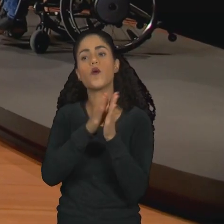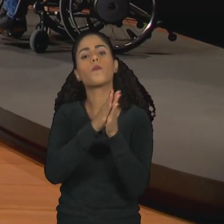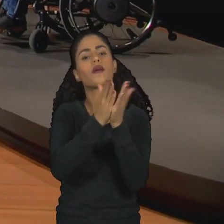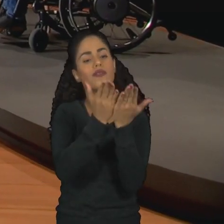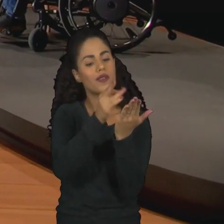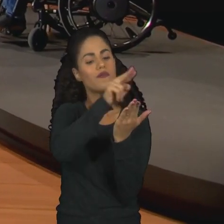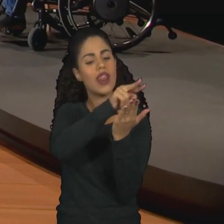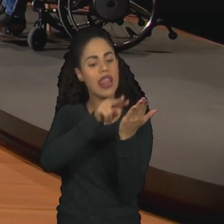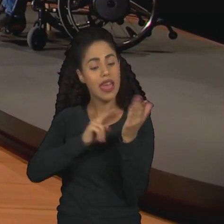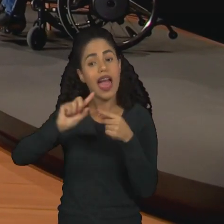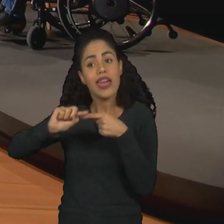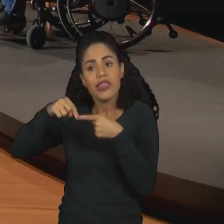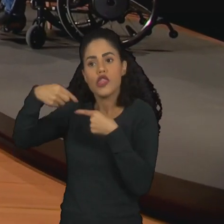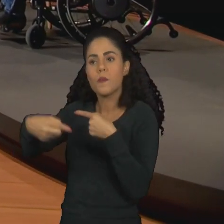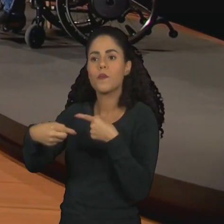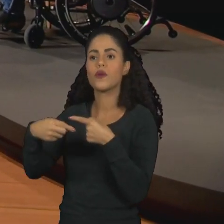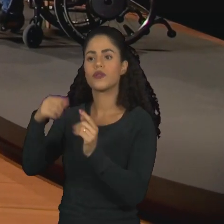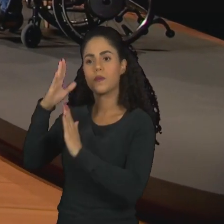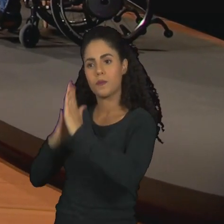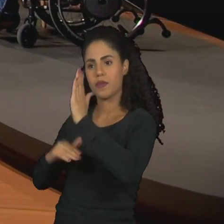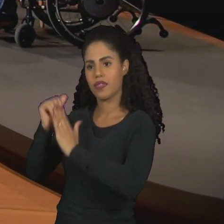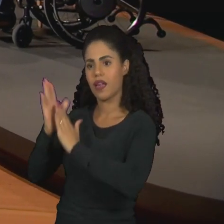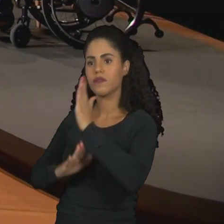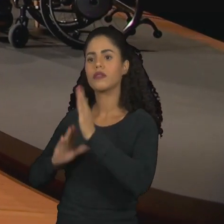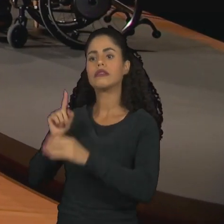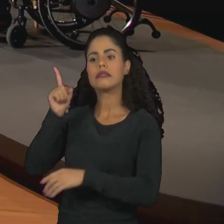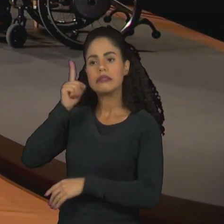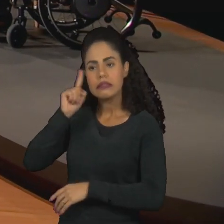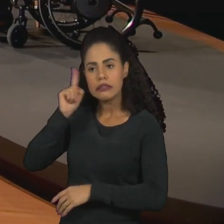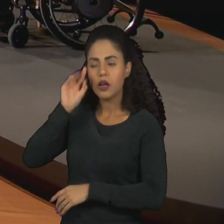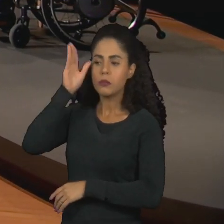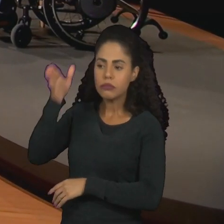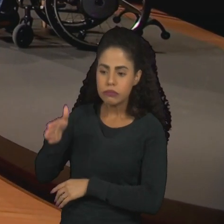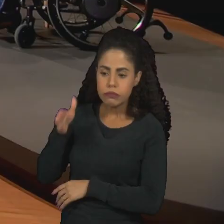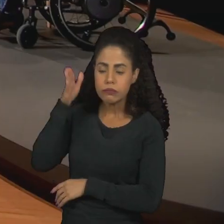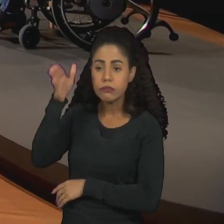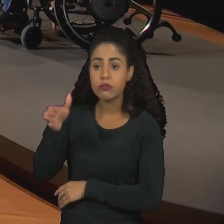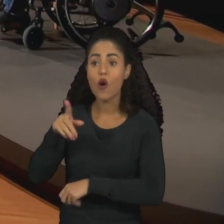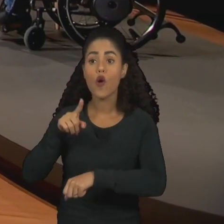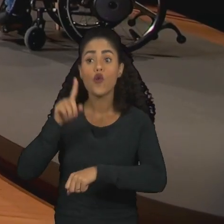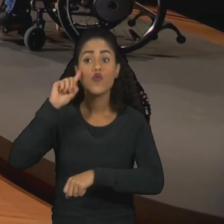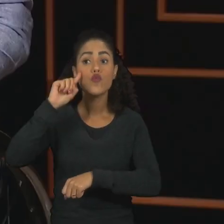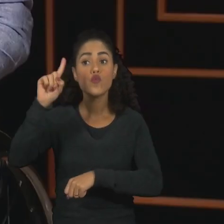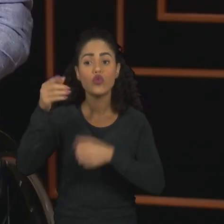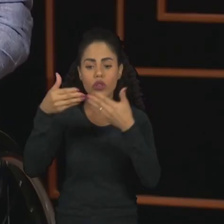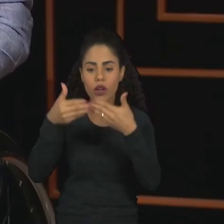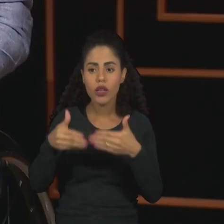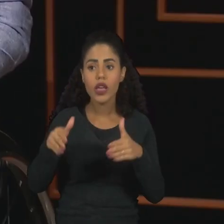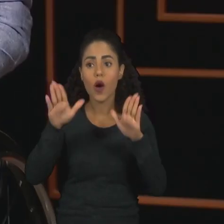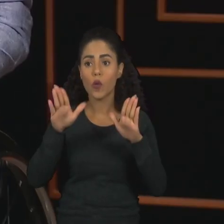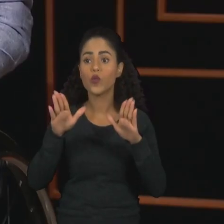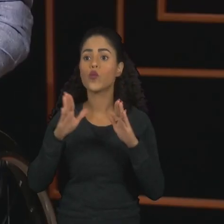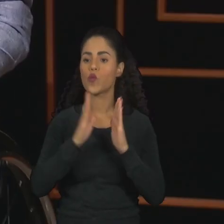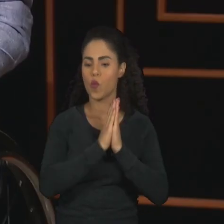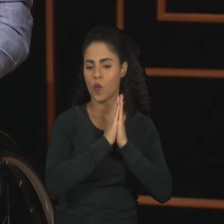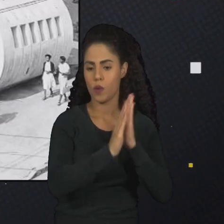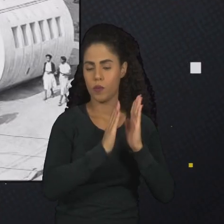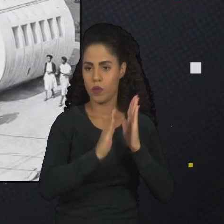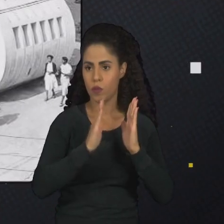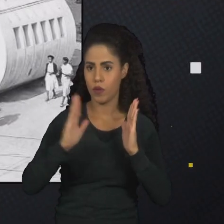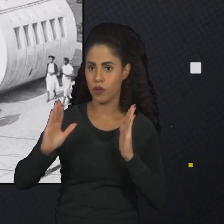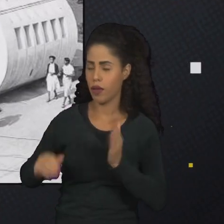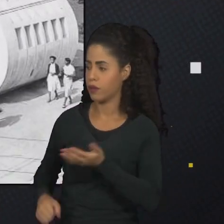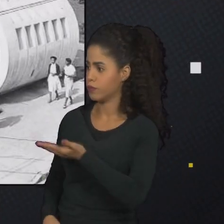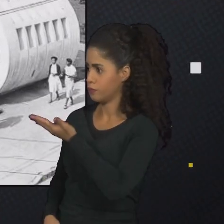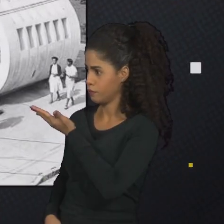ia praticamente um dia sim, um dia não, eu ia lá. Quando inaugurou a Biblioteca Infantil da Major Sertório, que foi